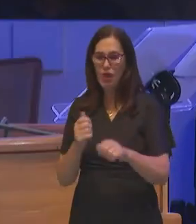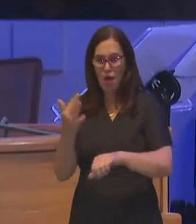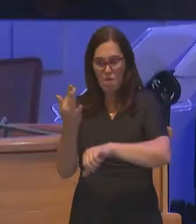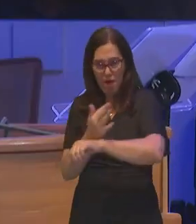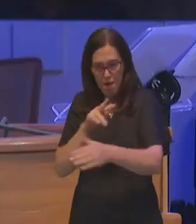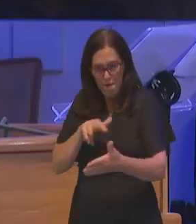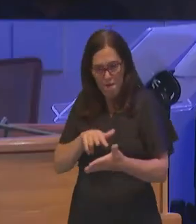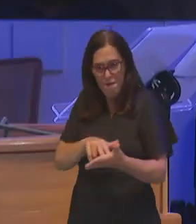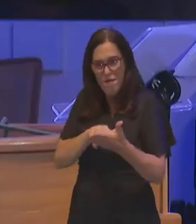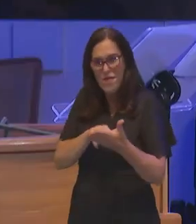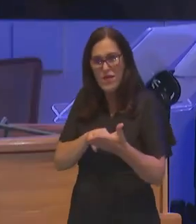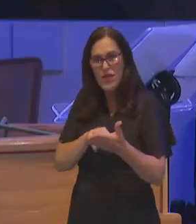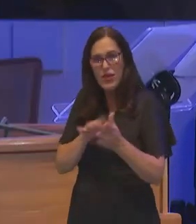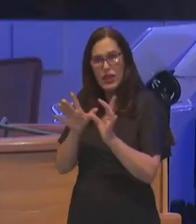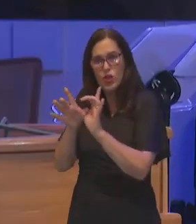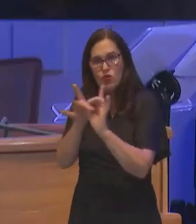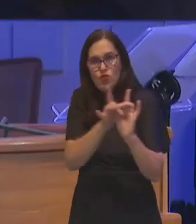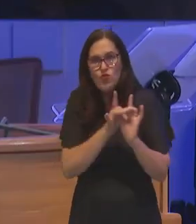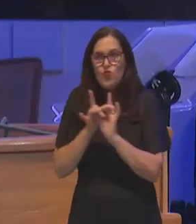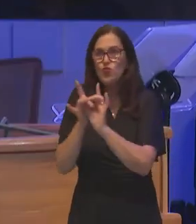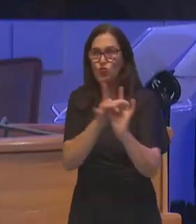e perseverarem na unidade.